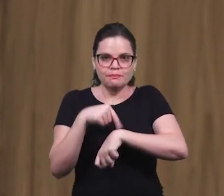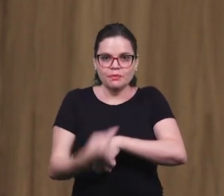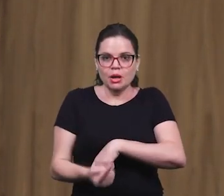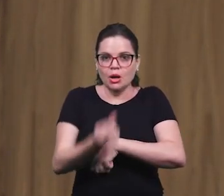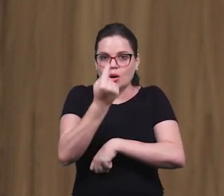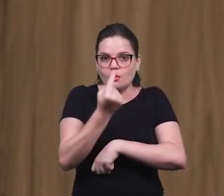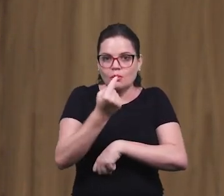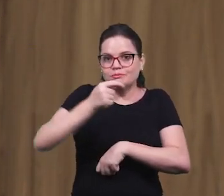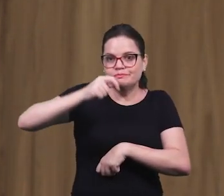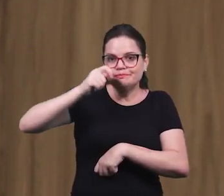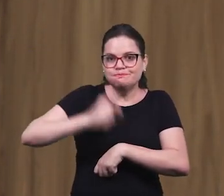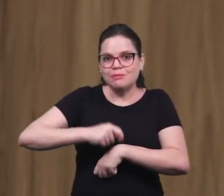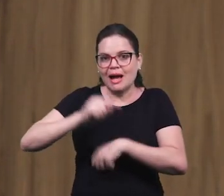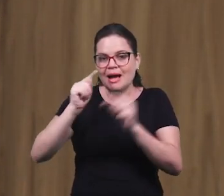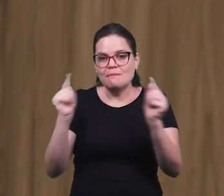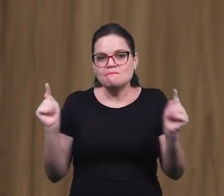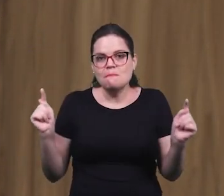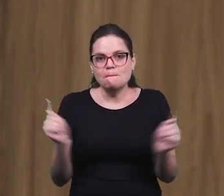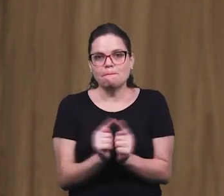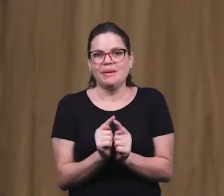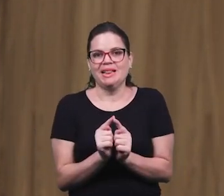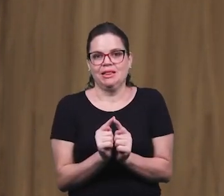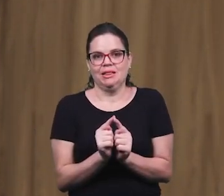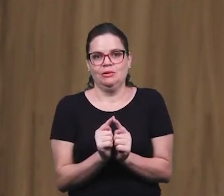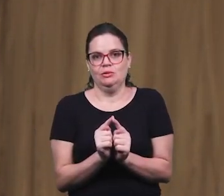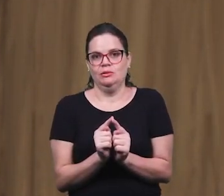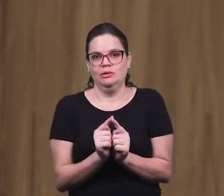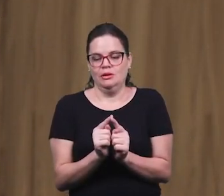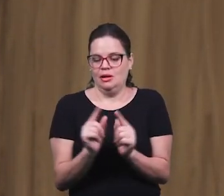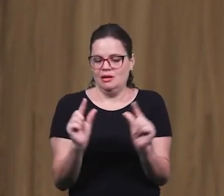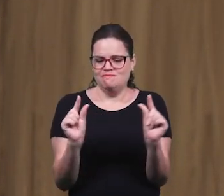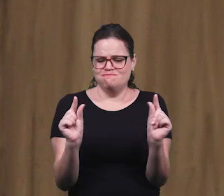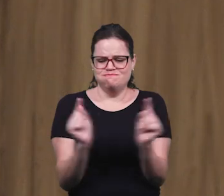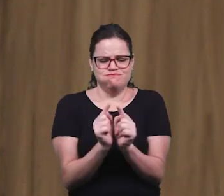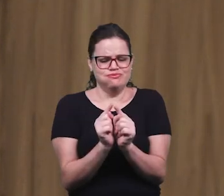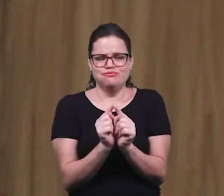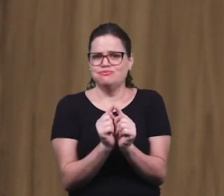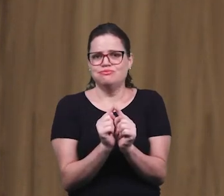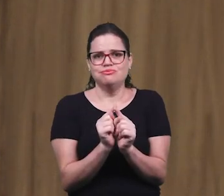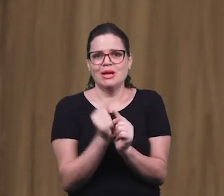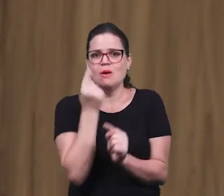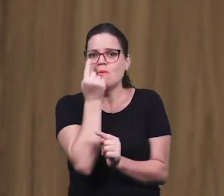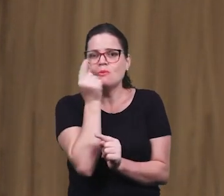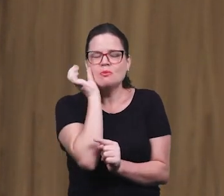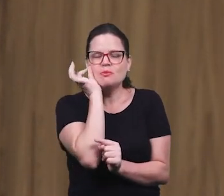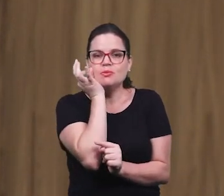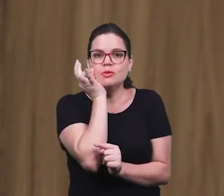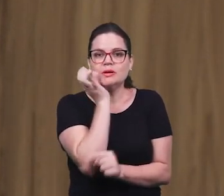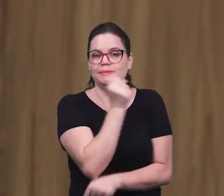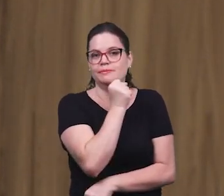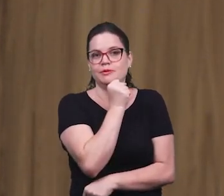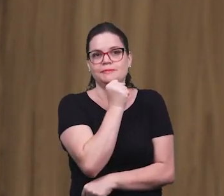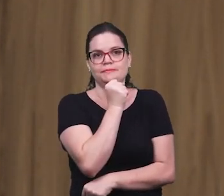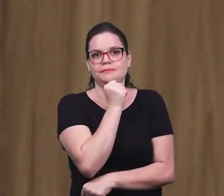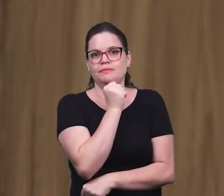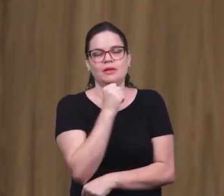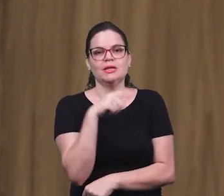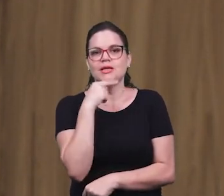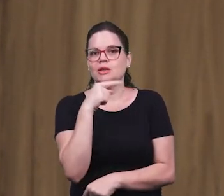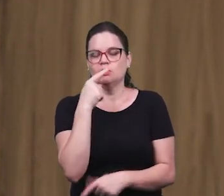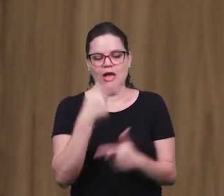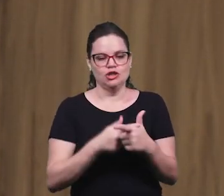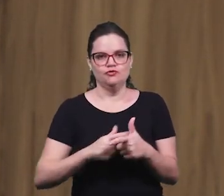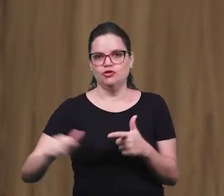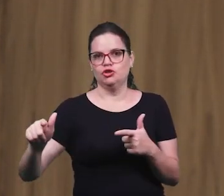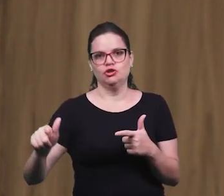a unidade menor, que é do instante da física, que é a menor unidade indivisível. Então